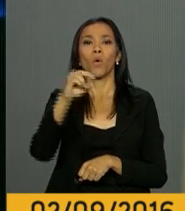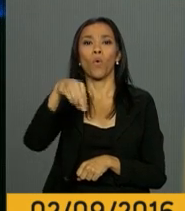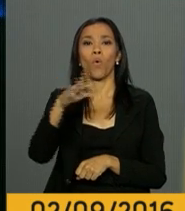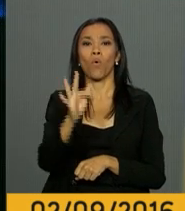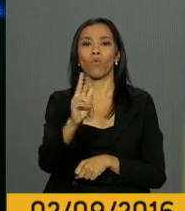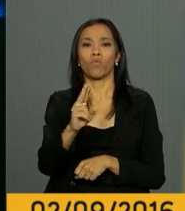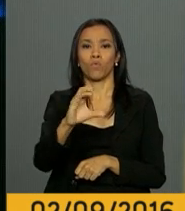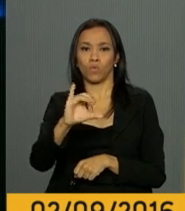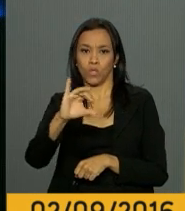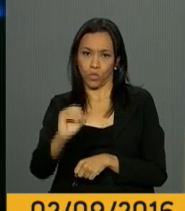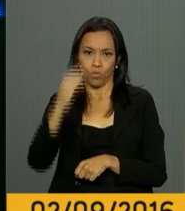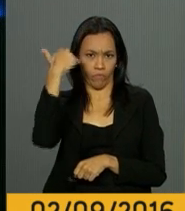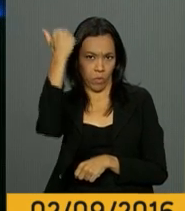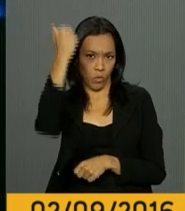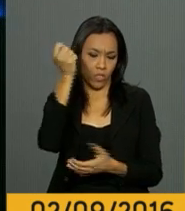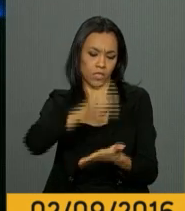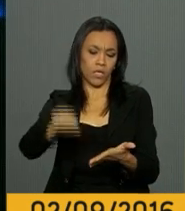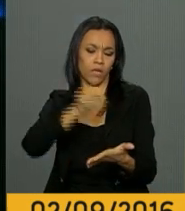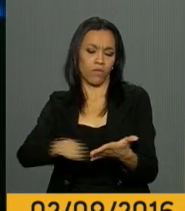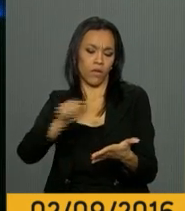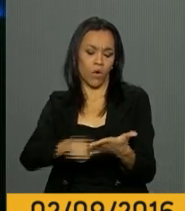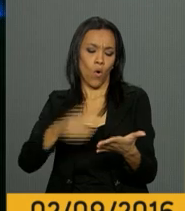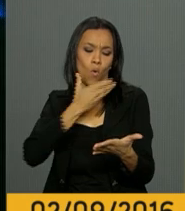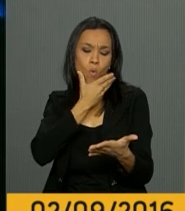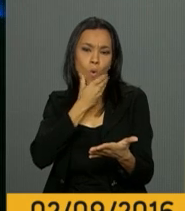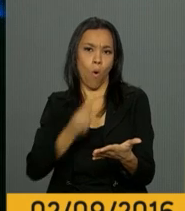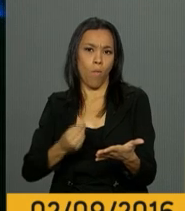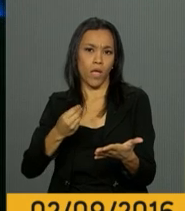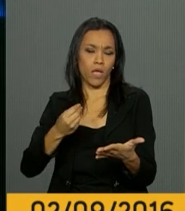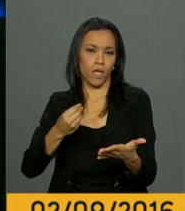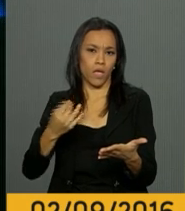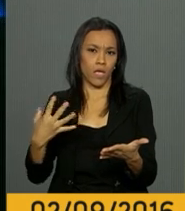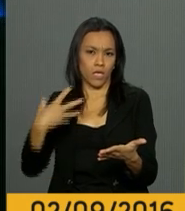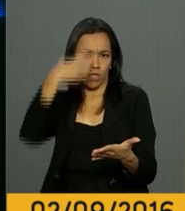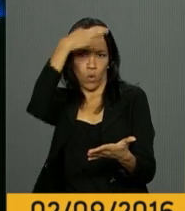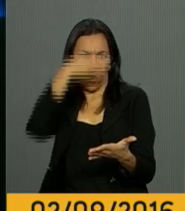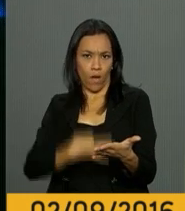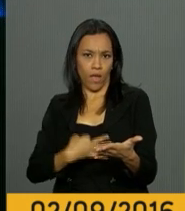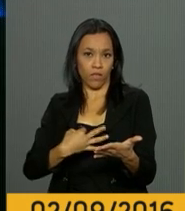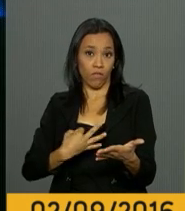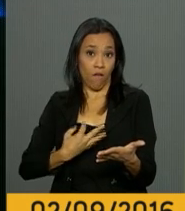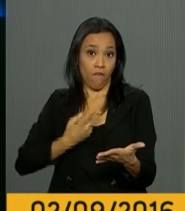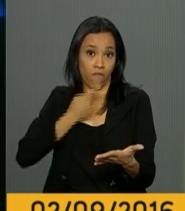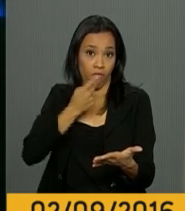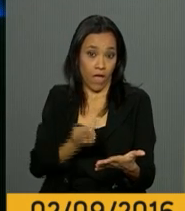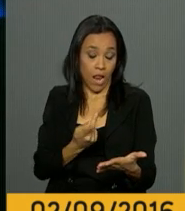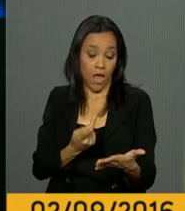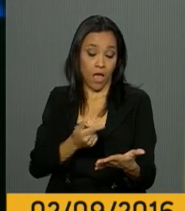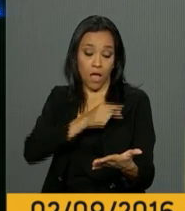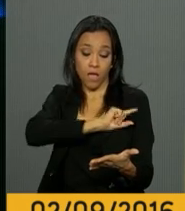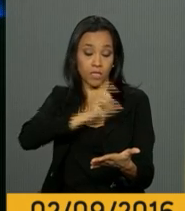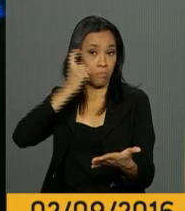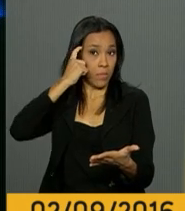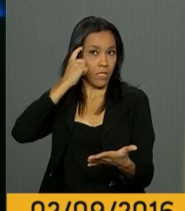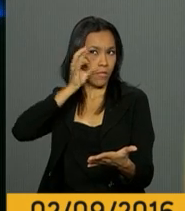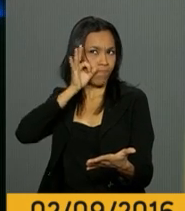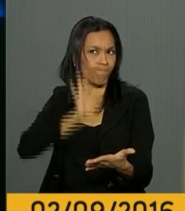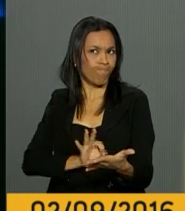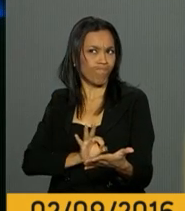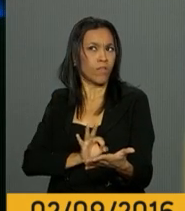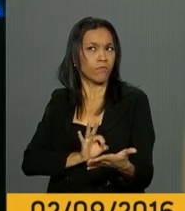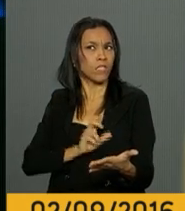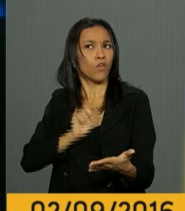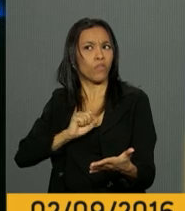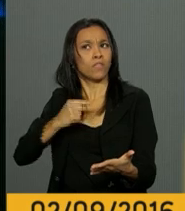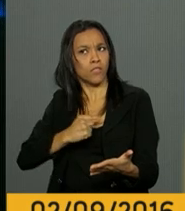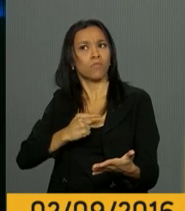correto faz antes de falar, apenas depois fala de acordo com aquilo que